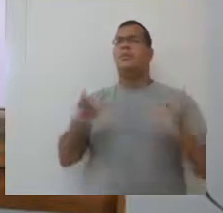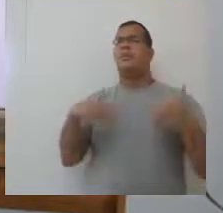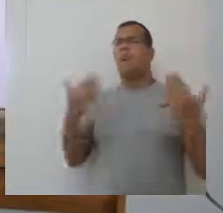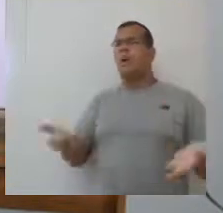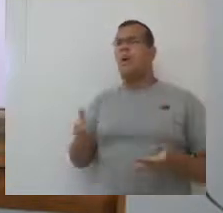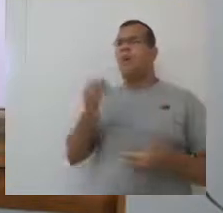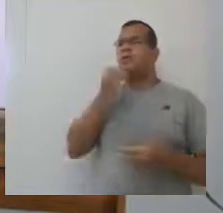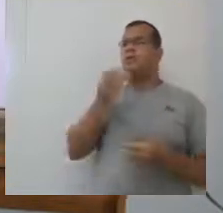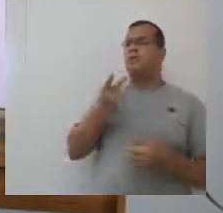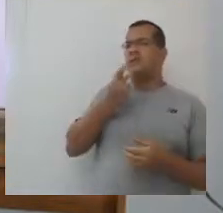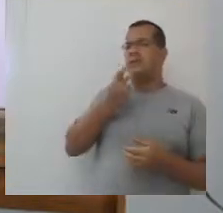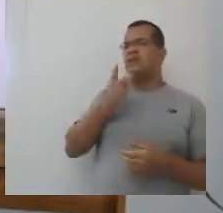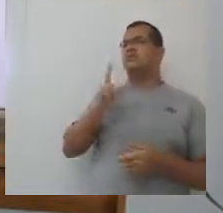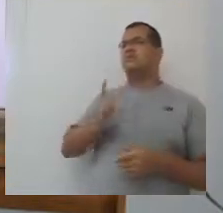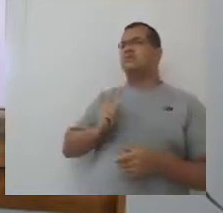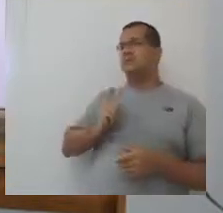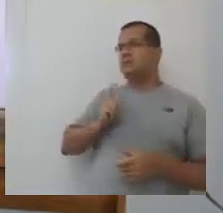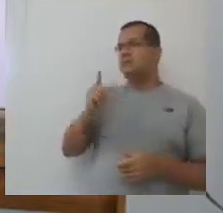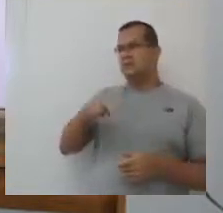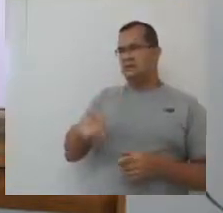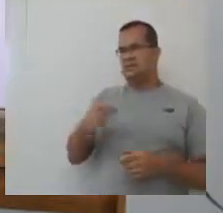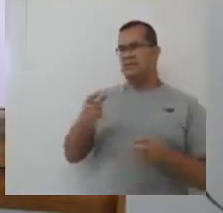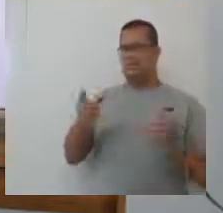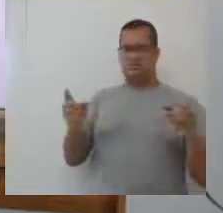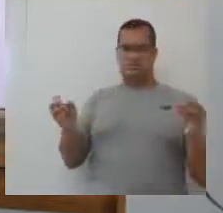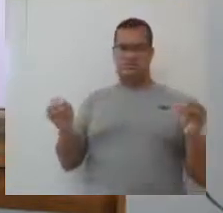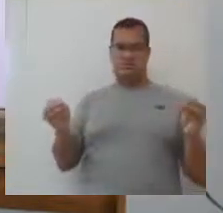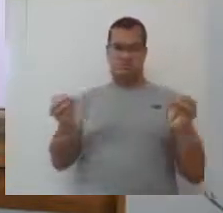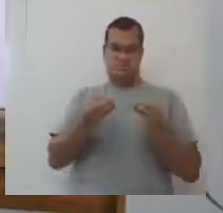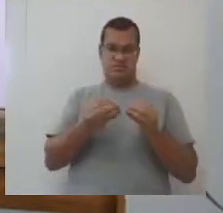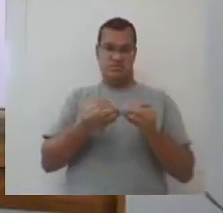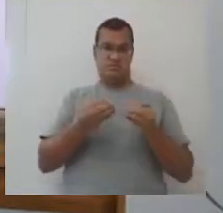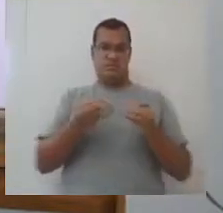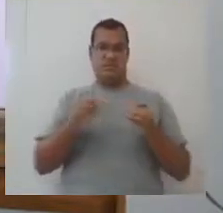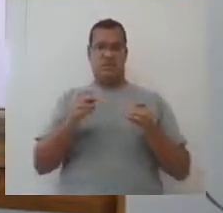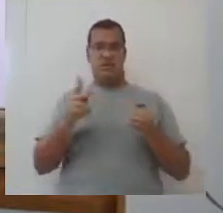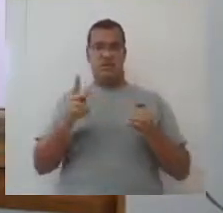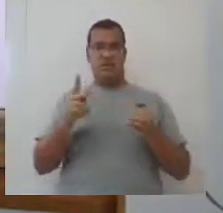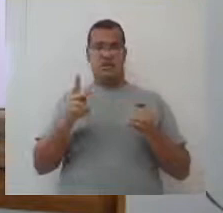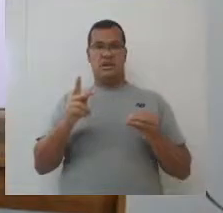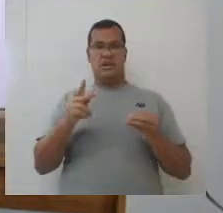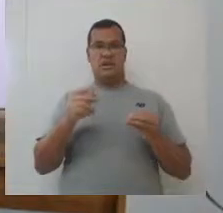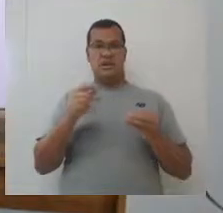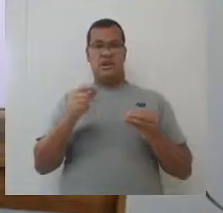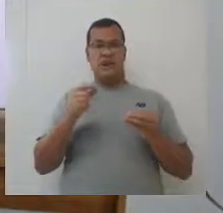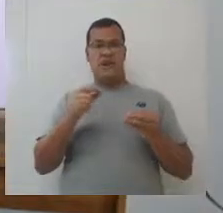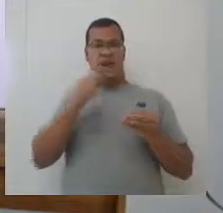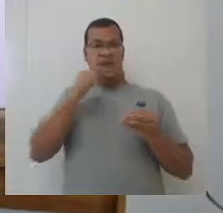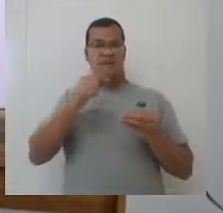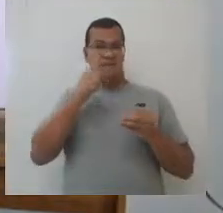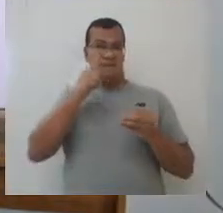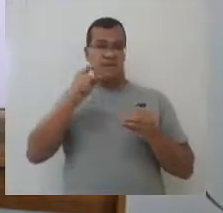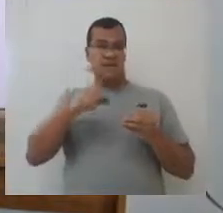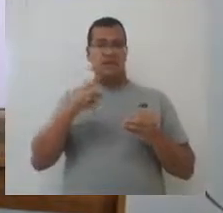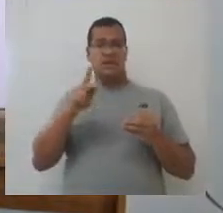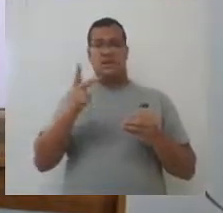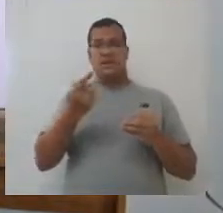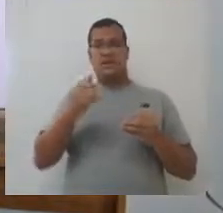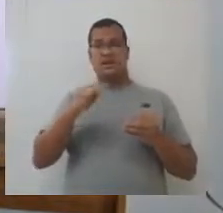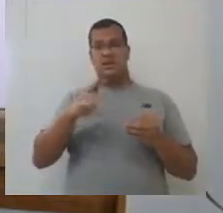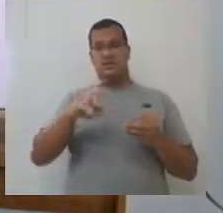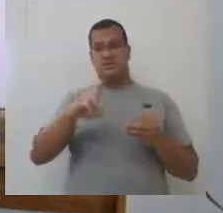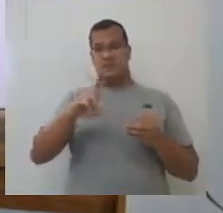a probabilidade de se obter em um cruzamento de ervilhas híbridas? Ei, novamente ervilha híbrida. Olha para